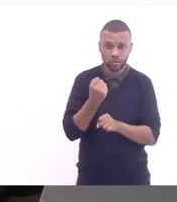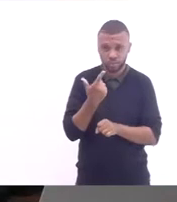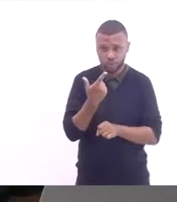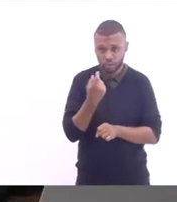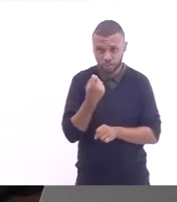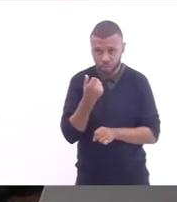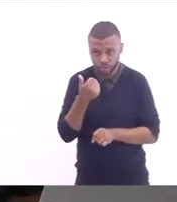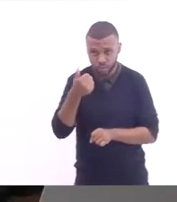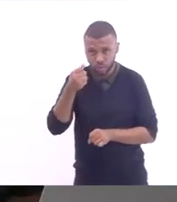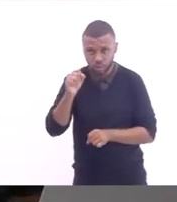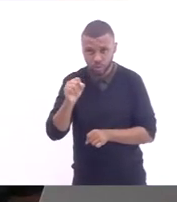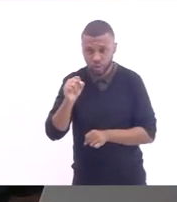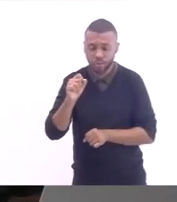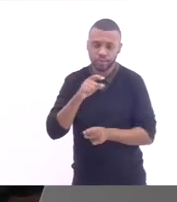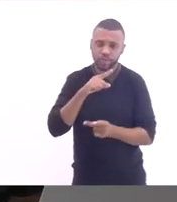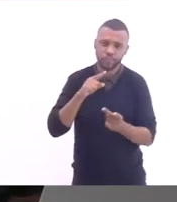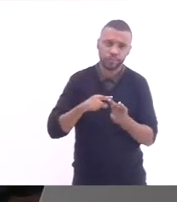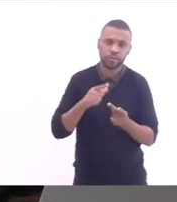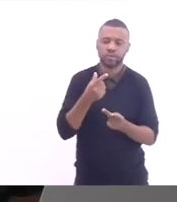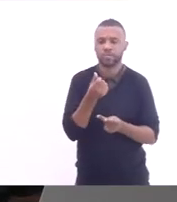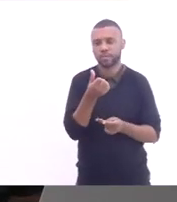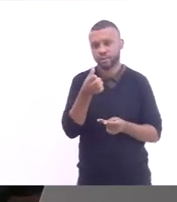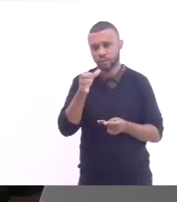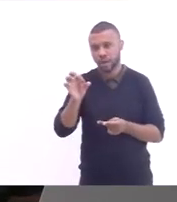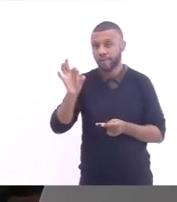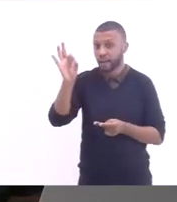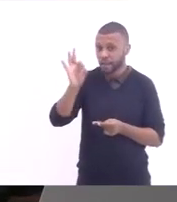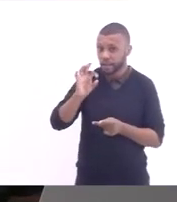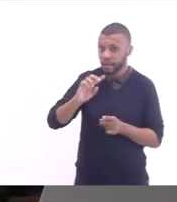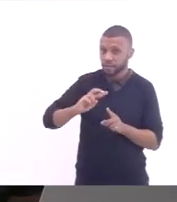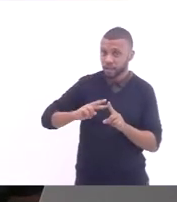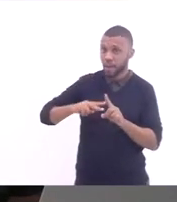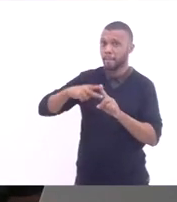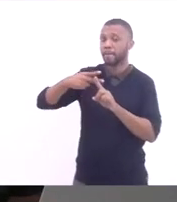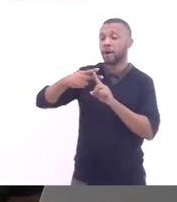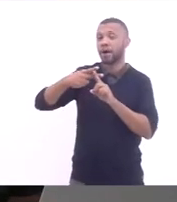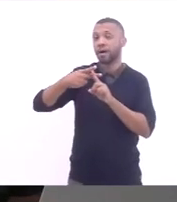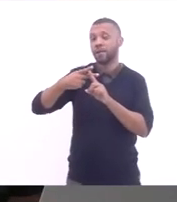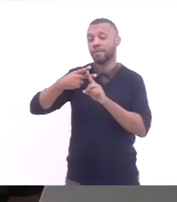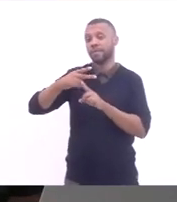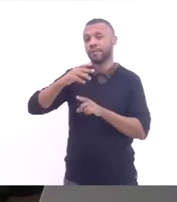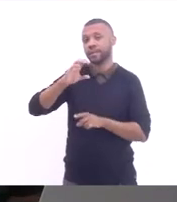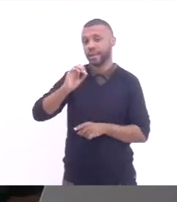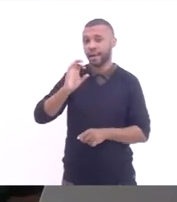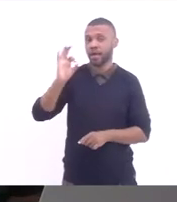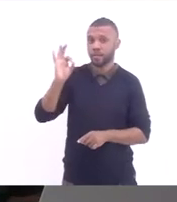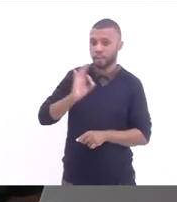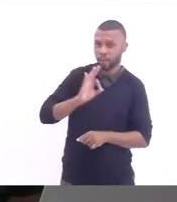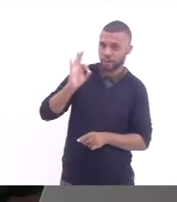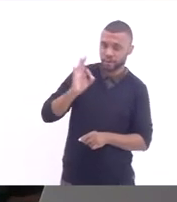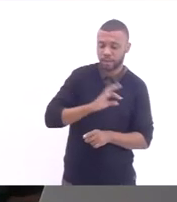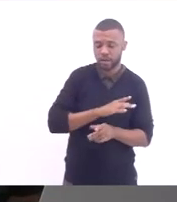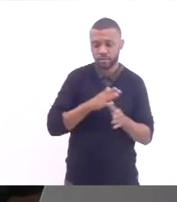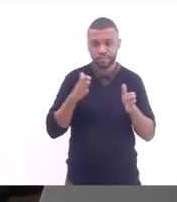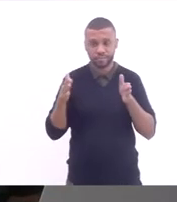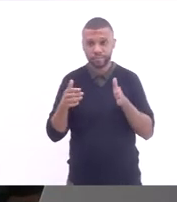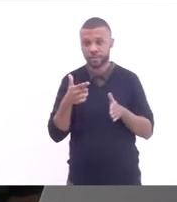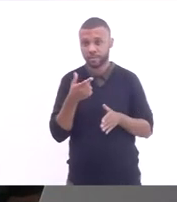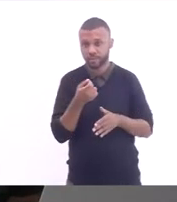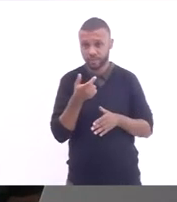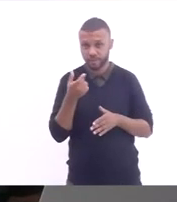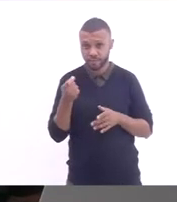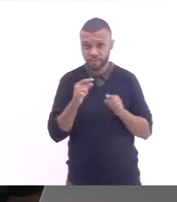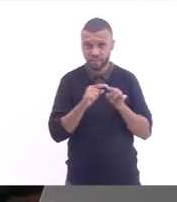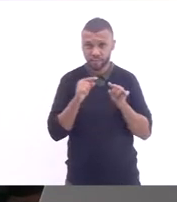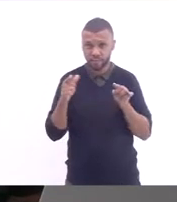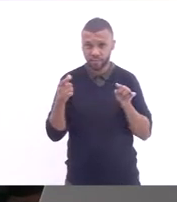2018, porque em 2019 a taxa de aumento do salário mínimo regional foi zero, de 2021 sequer